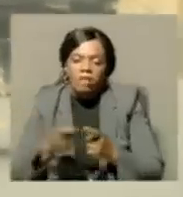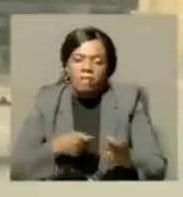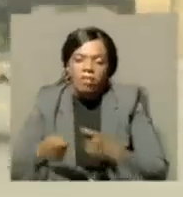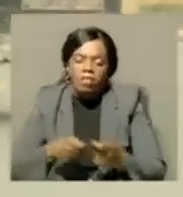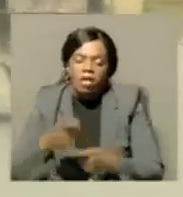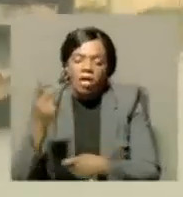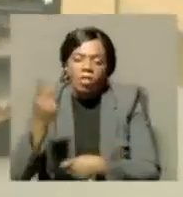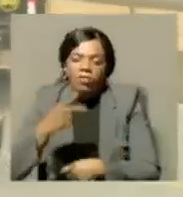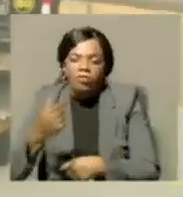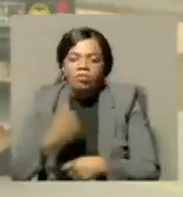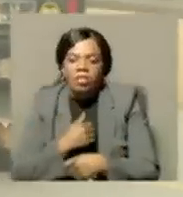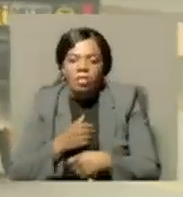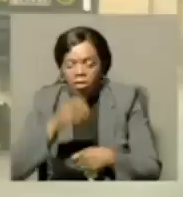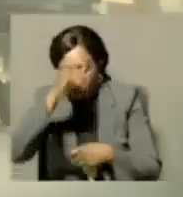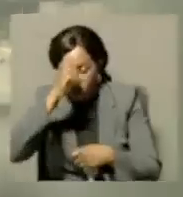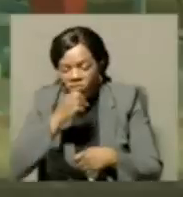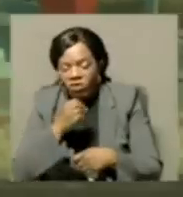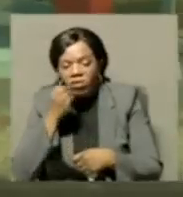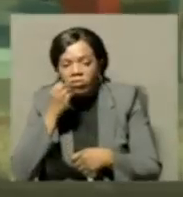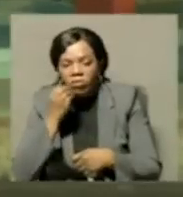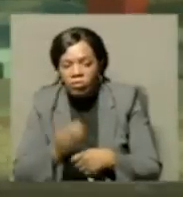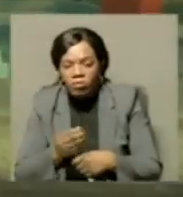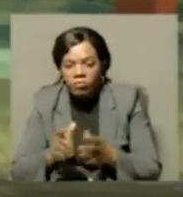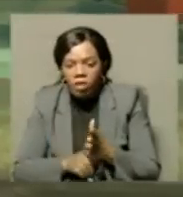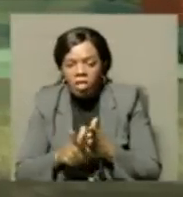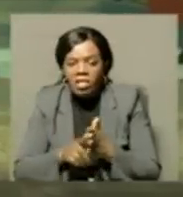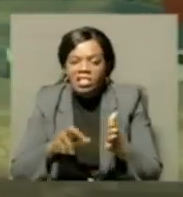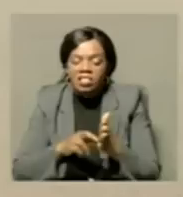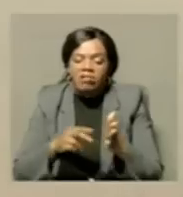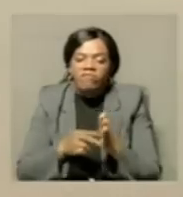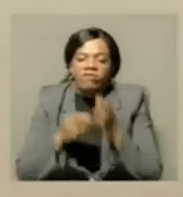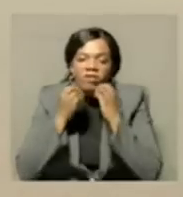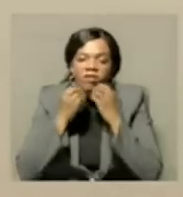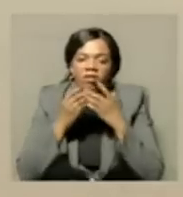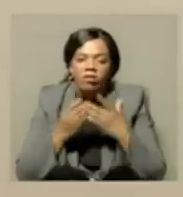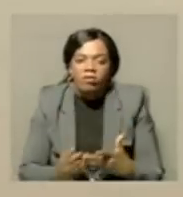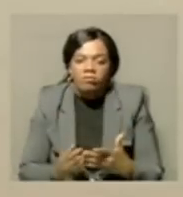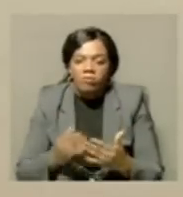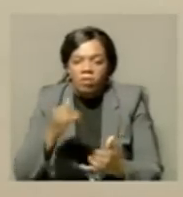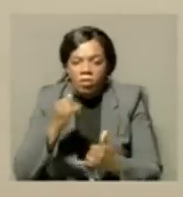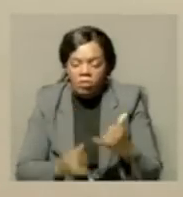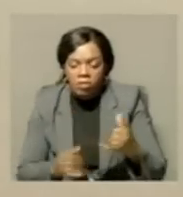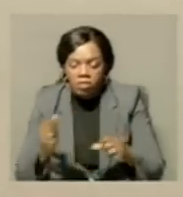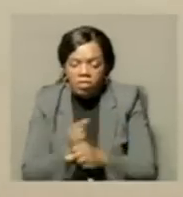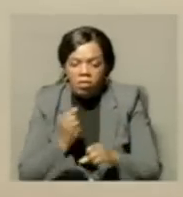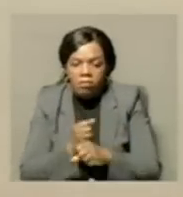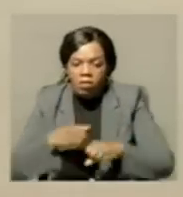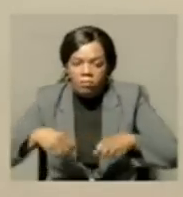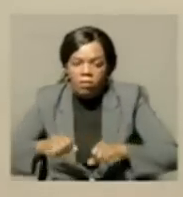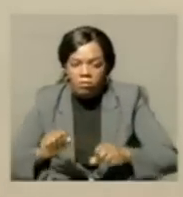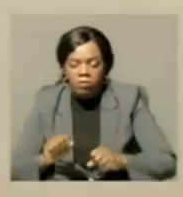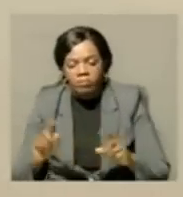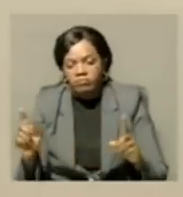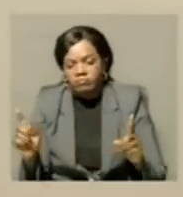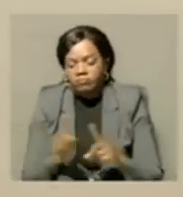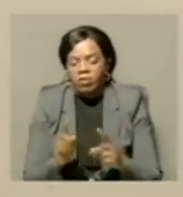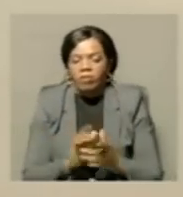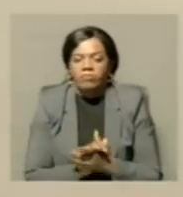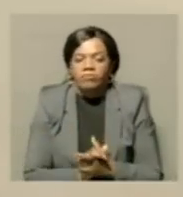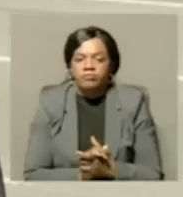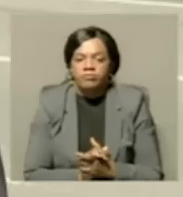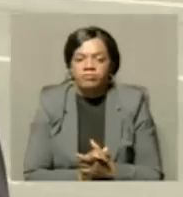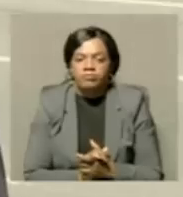Provincial de Luanda diz que a medida não significa o fim da atividade de mototáxi. Não estamos